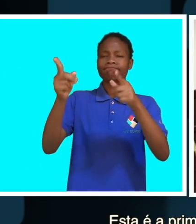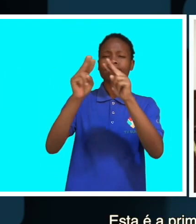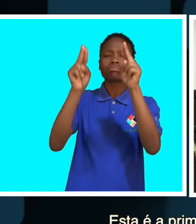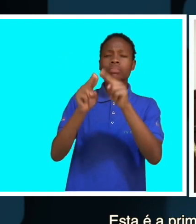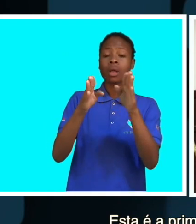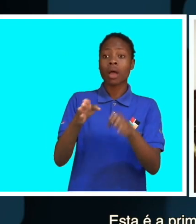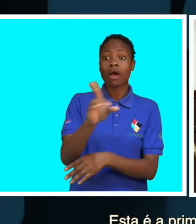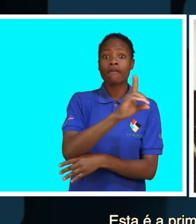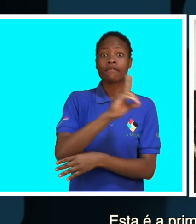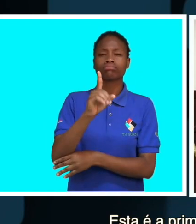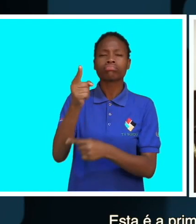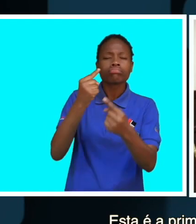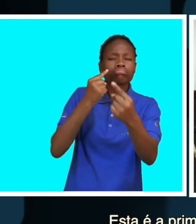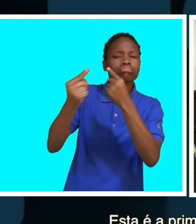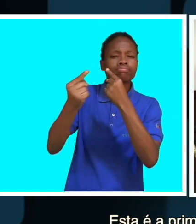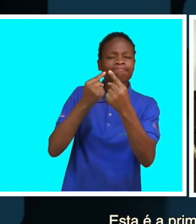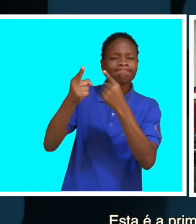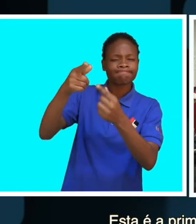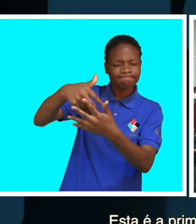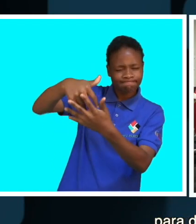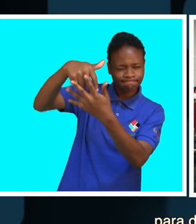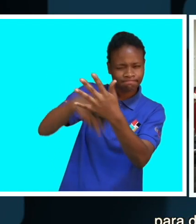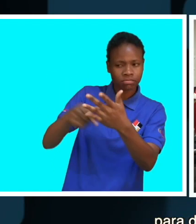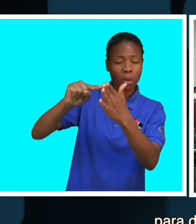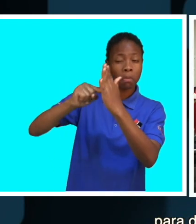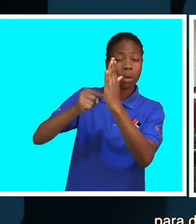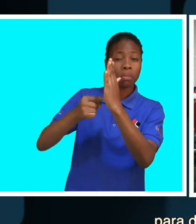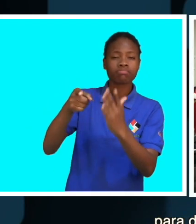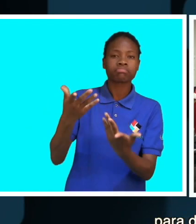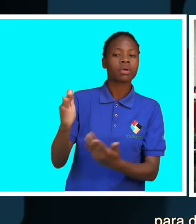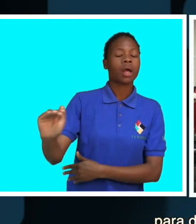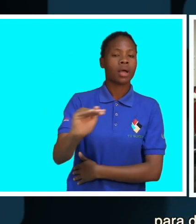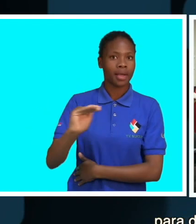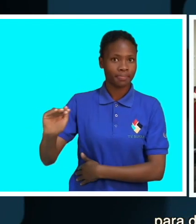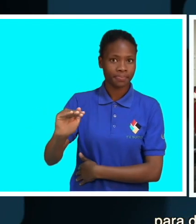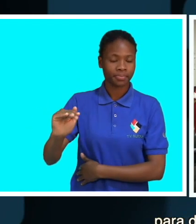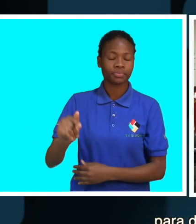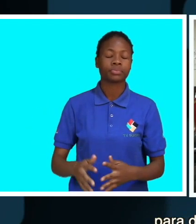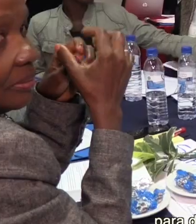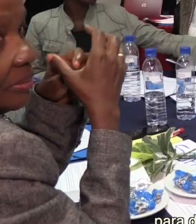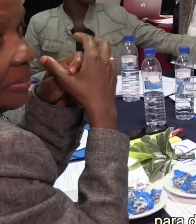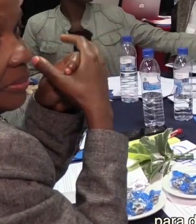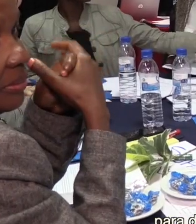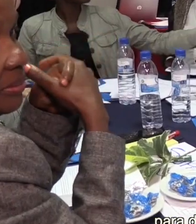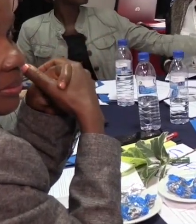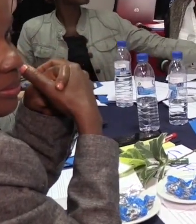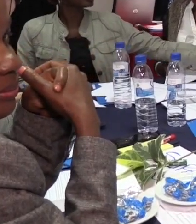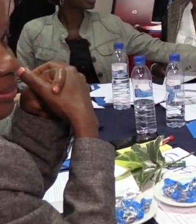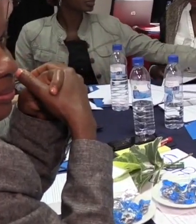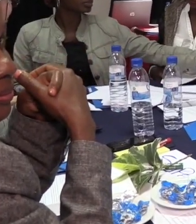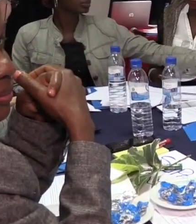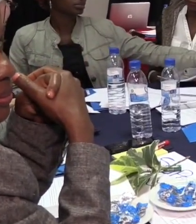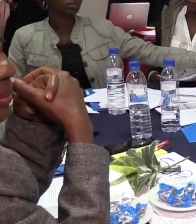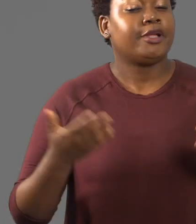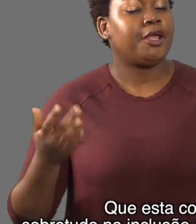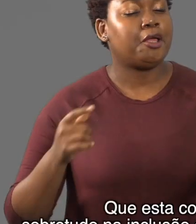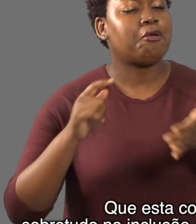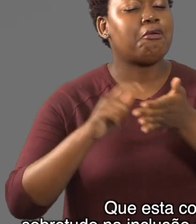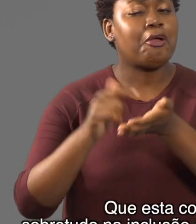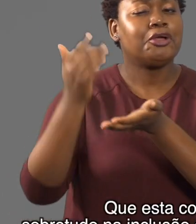primeira conferência internacional da pessoa com deficiência a ser realizada para debater especificamente as prioridades desta área.